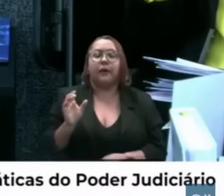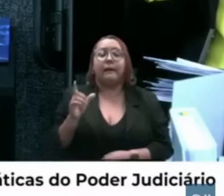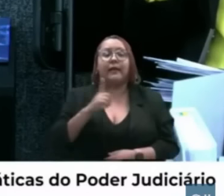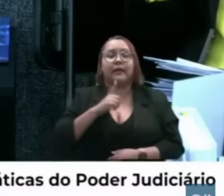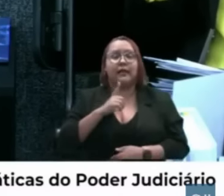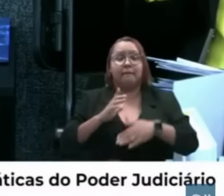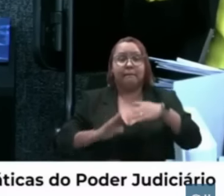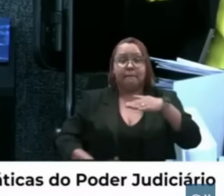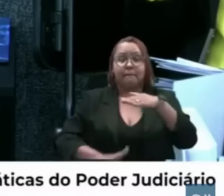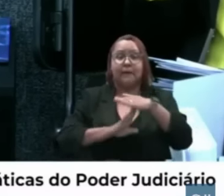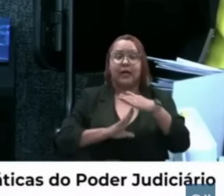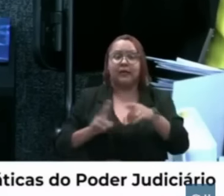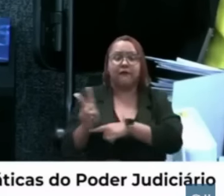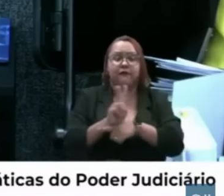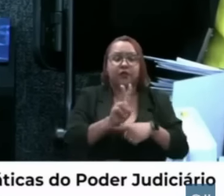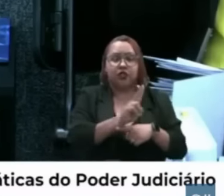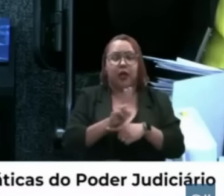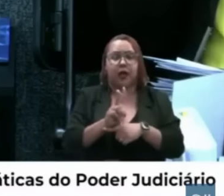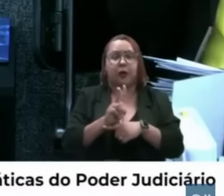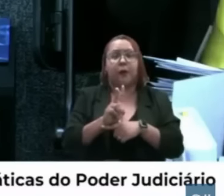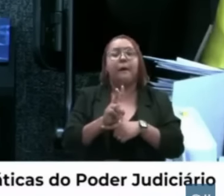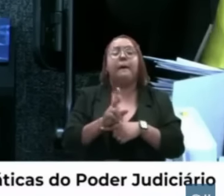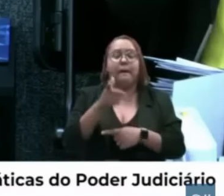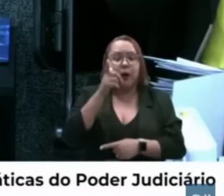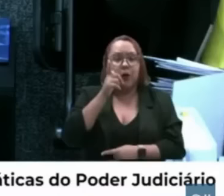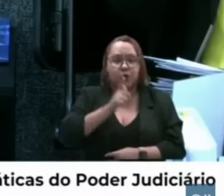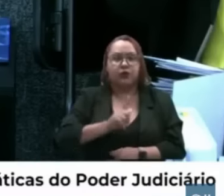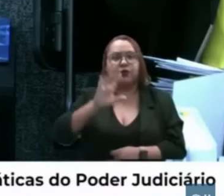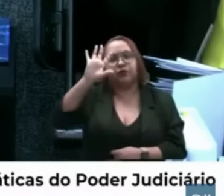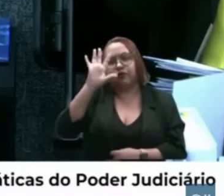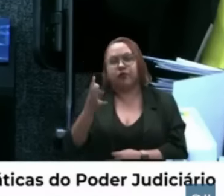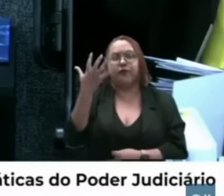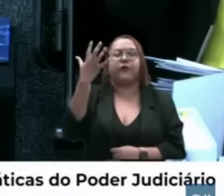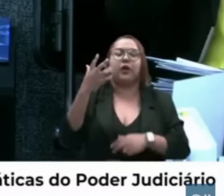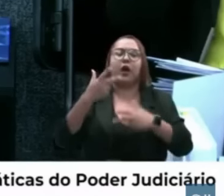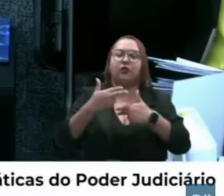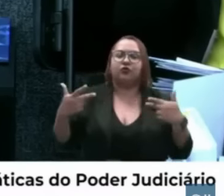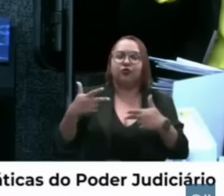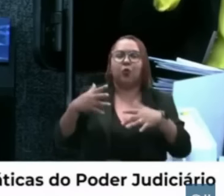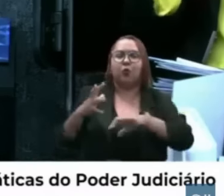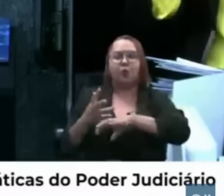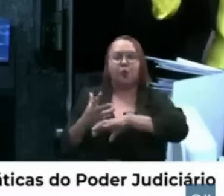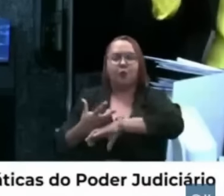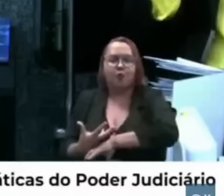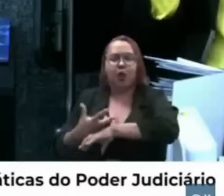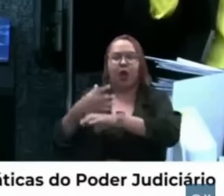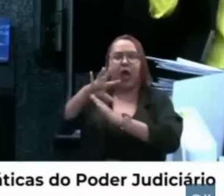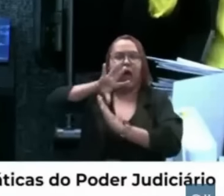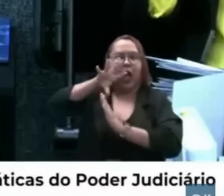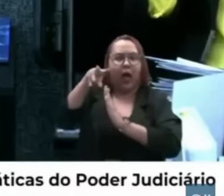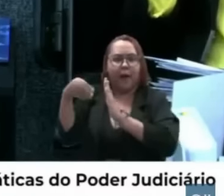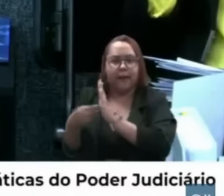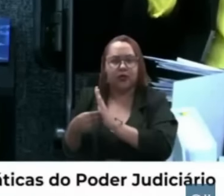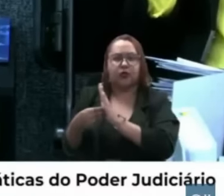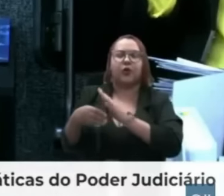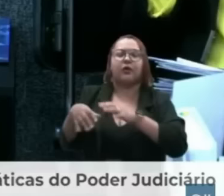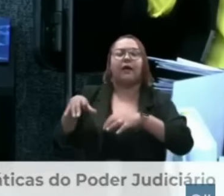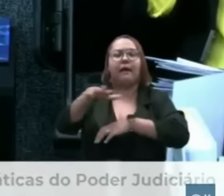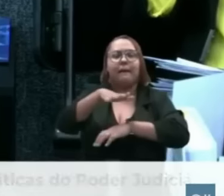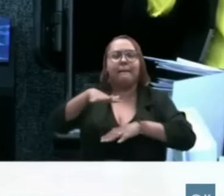fiscais exclusivamente para fazer frente aos incêndios e seca na Amazônia e no